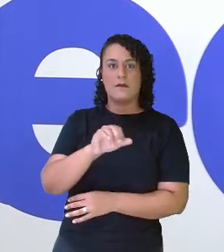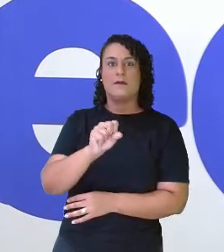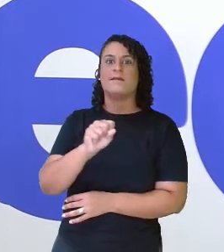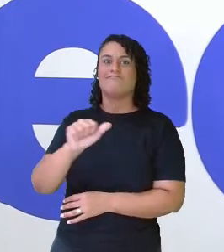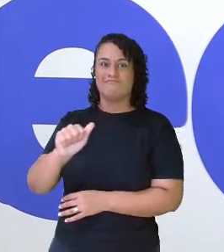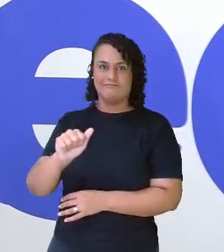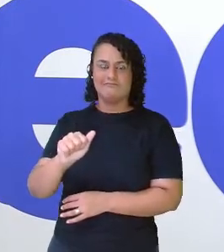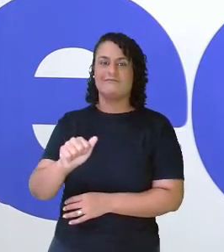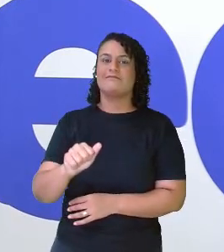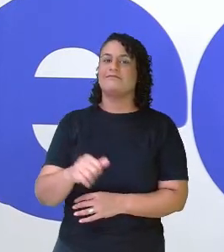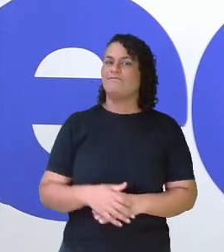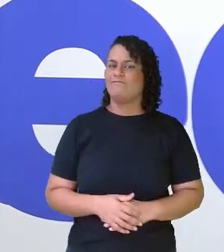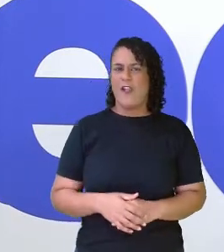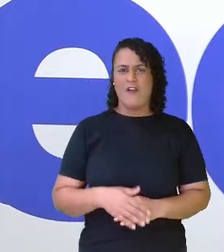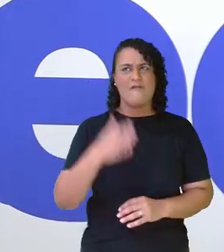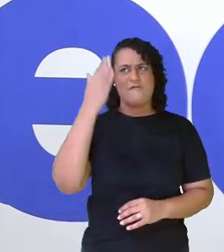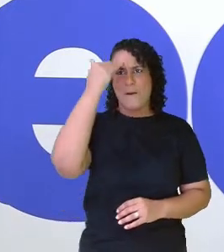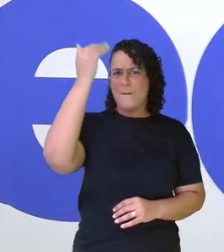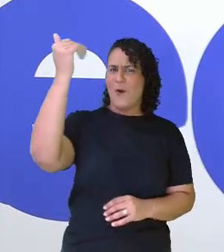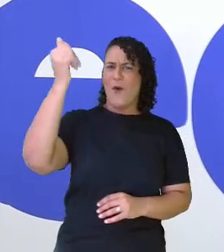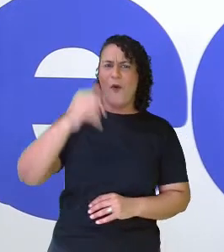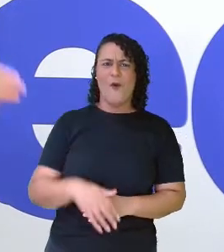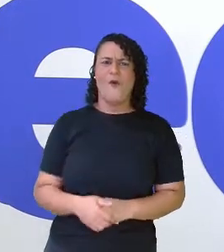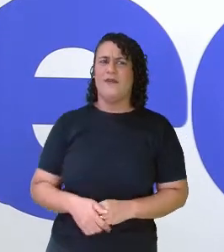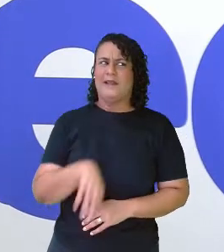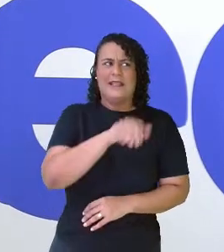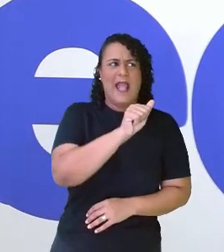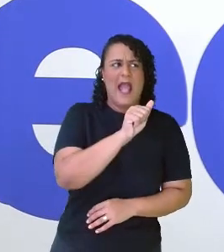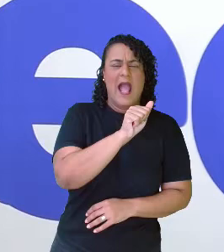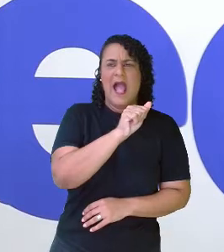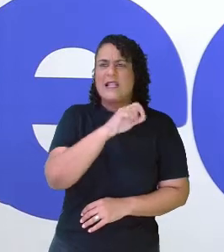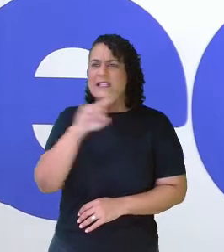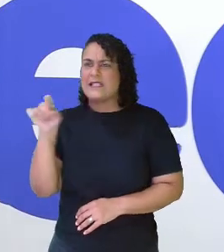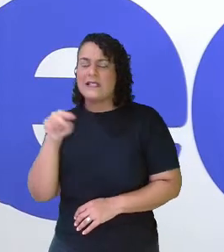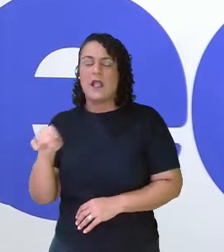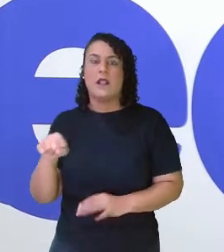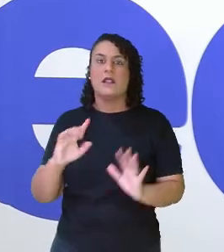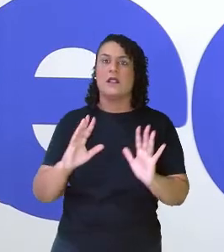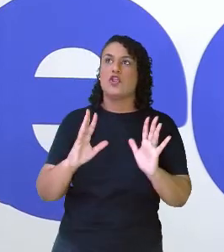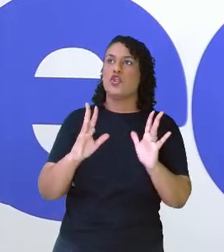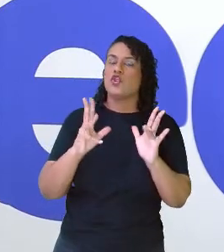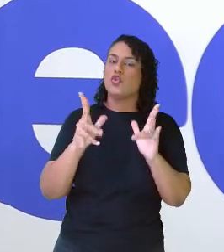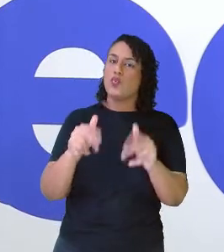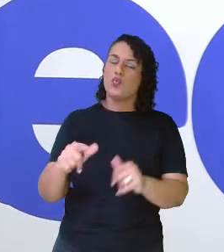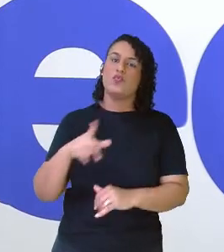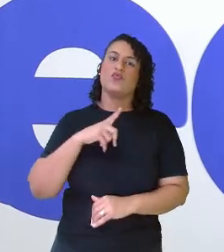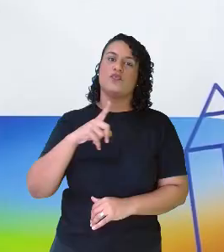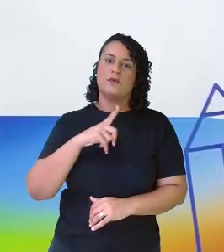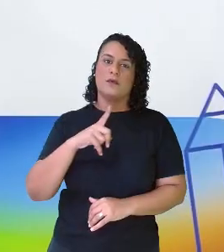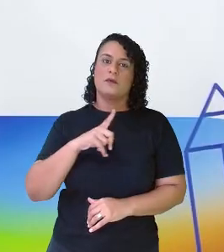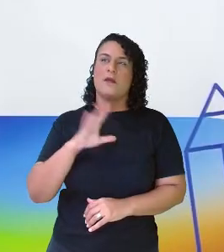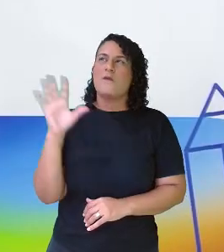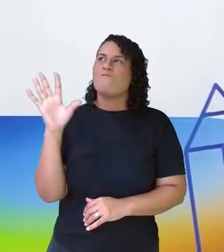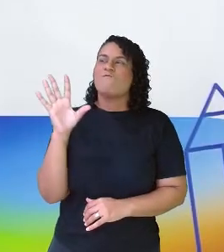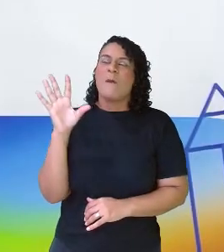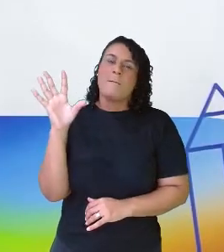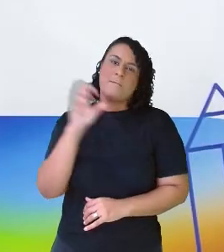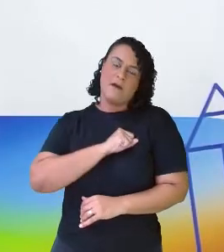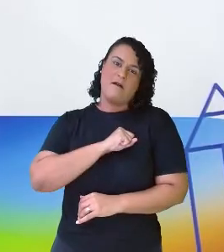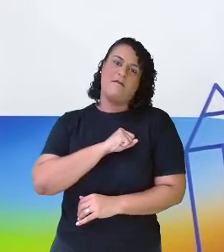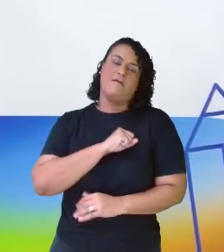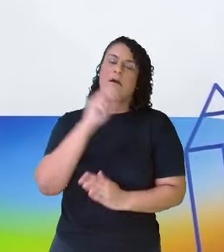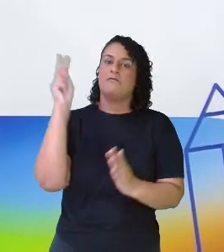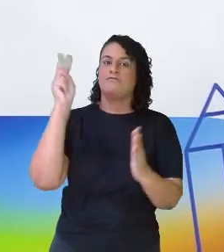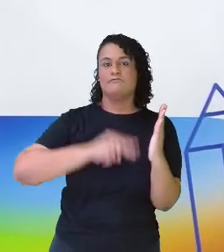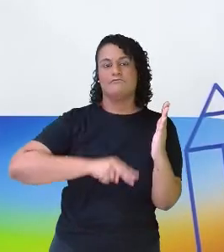pronto. Nossa, era de canto a canto, de A a Z, né? Era. Então tinha tudo ali. E eu amava